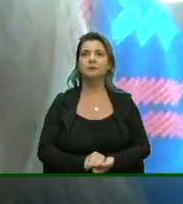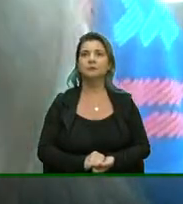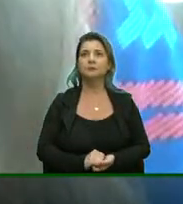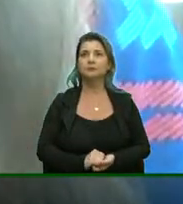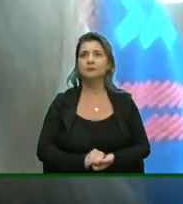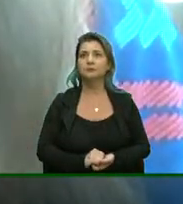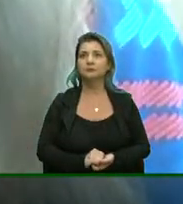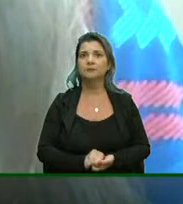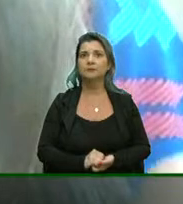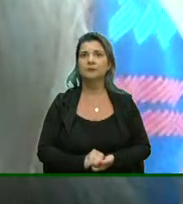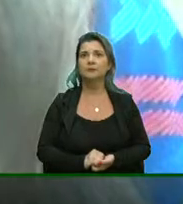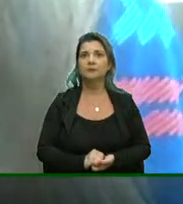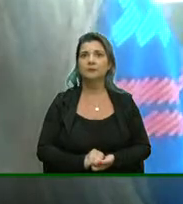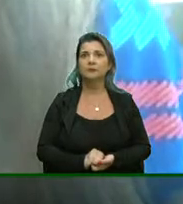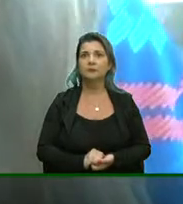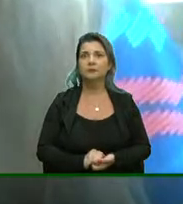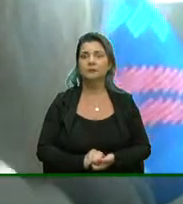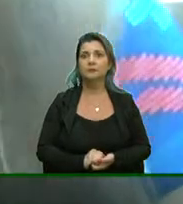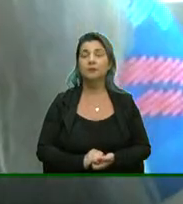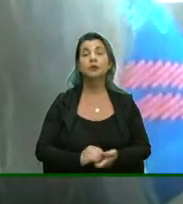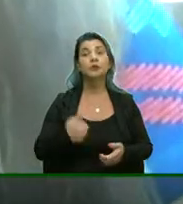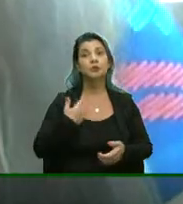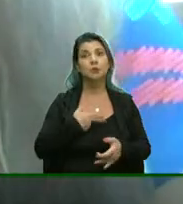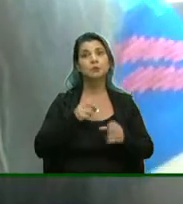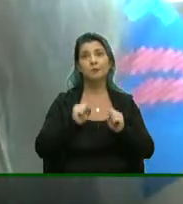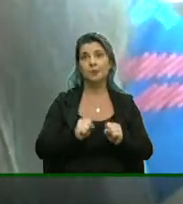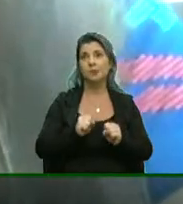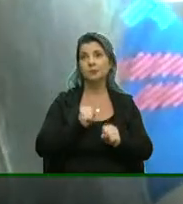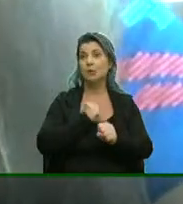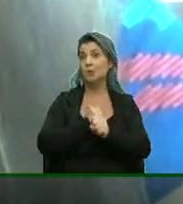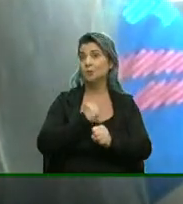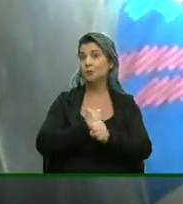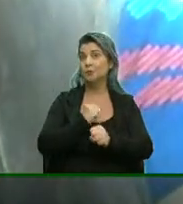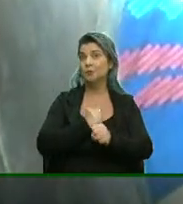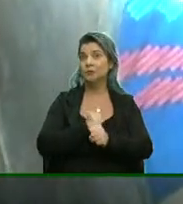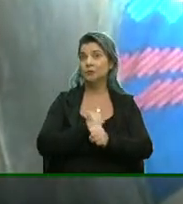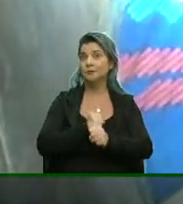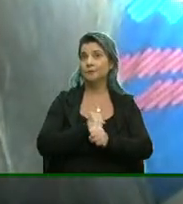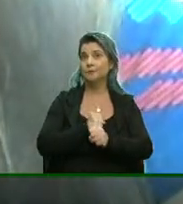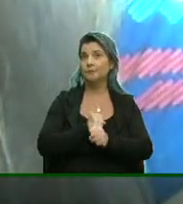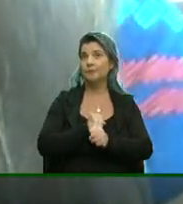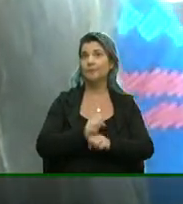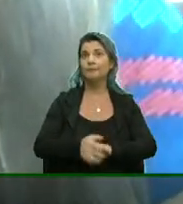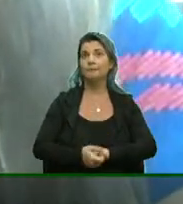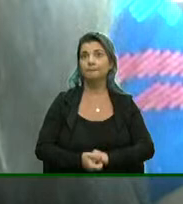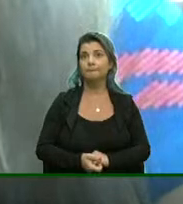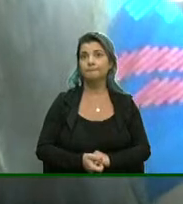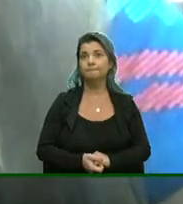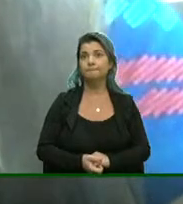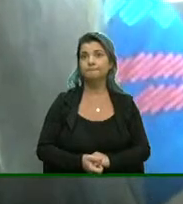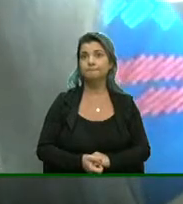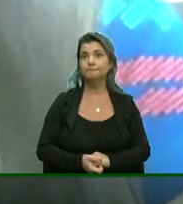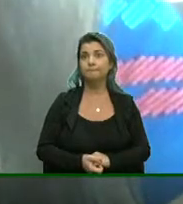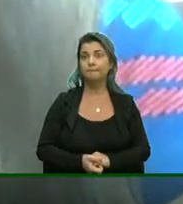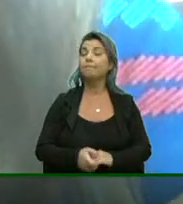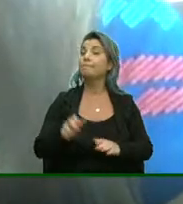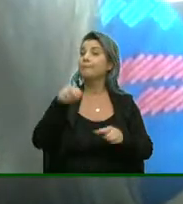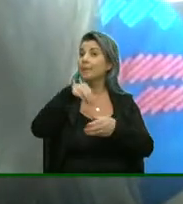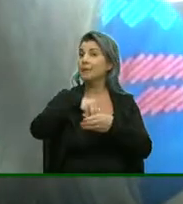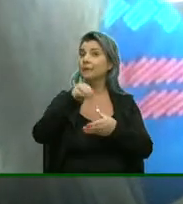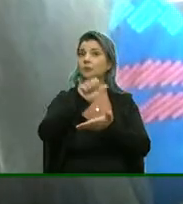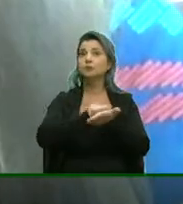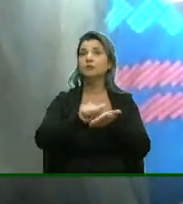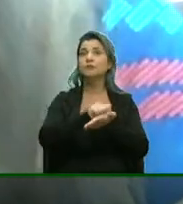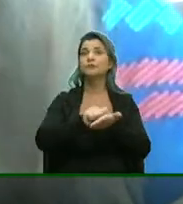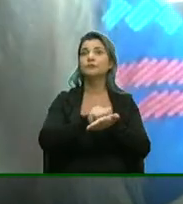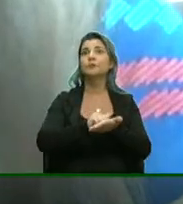que talvez a gente possa construir uma alternativa dentro desse formato que a gente está